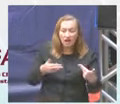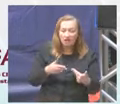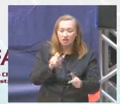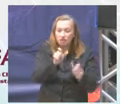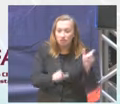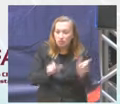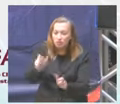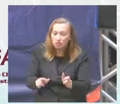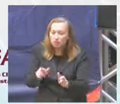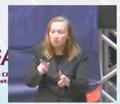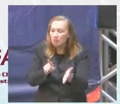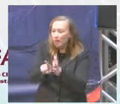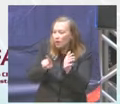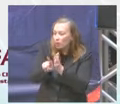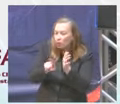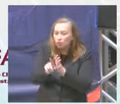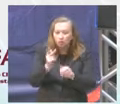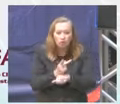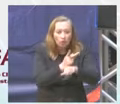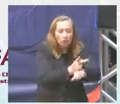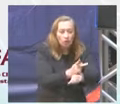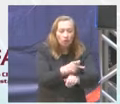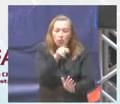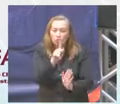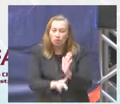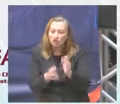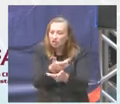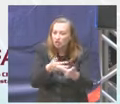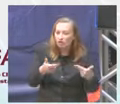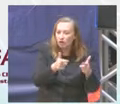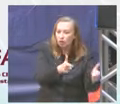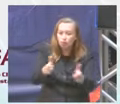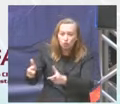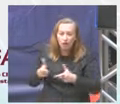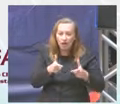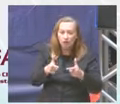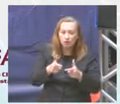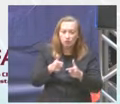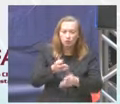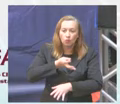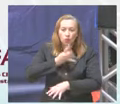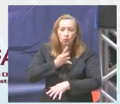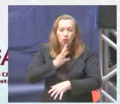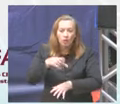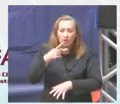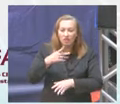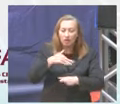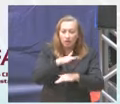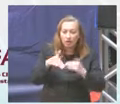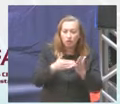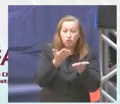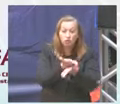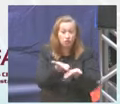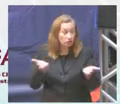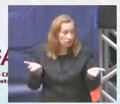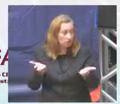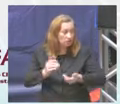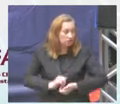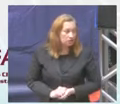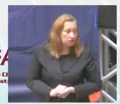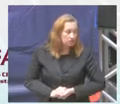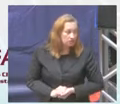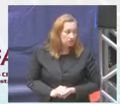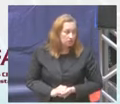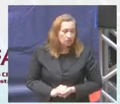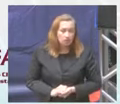perguntam sobre esse prêmio. O projeto foi reconhecido em várias esferas, mas eu digo para todos vocês que